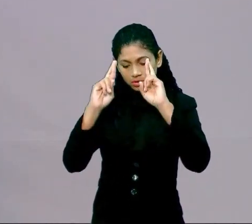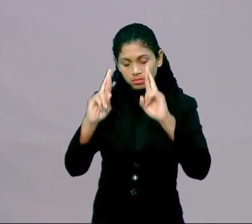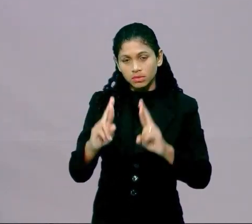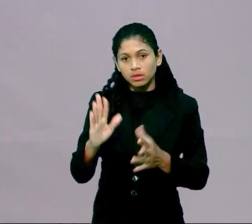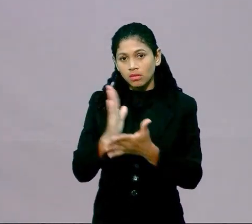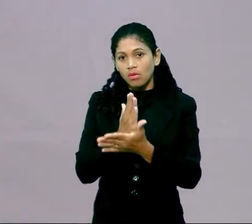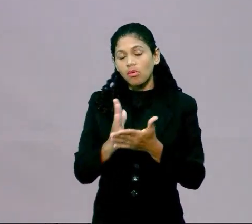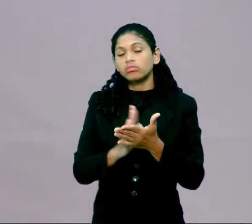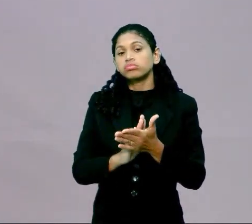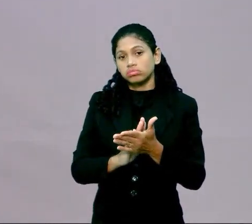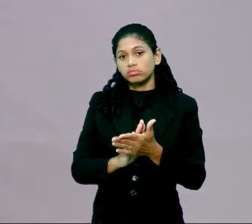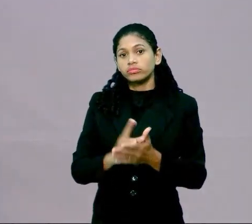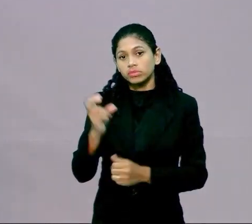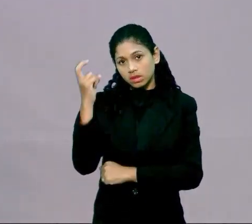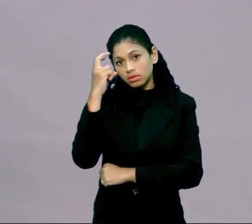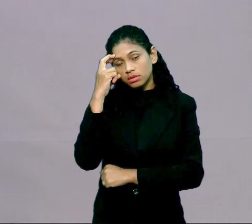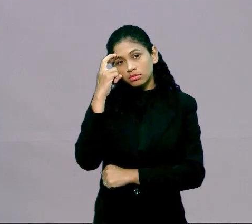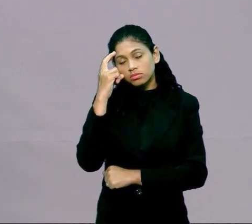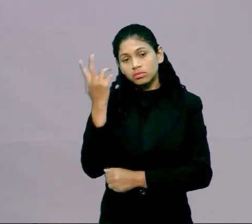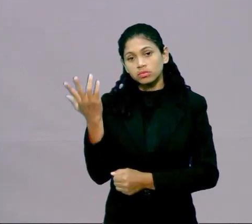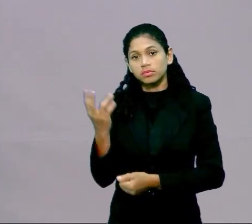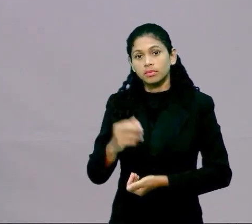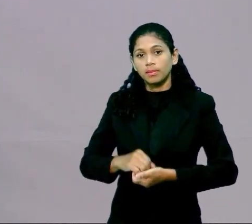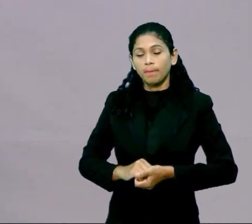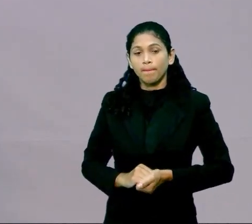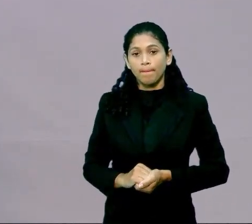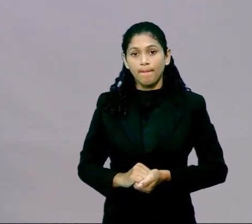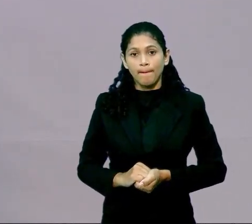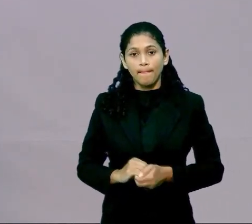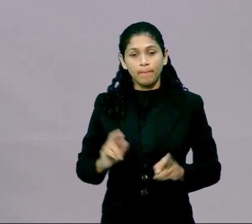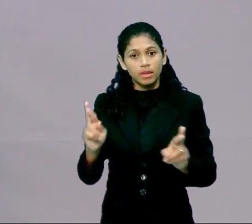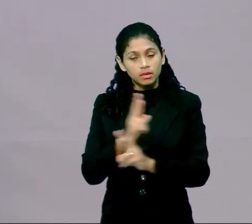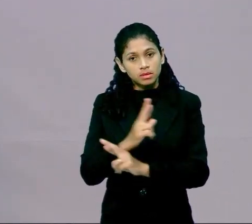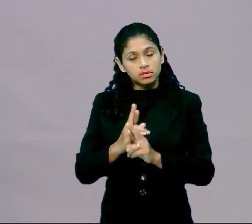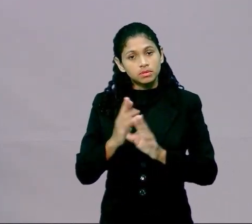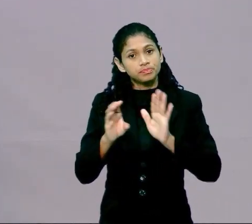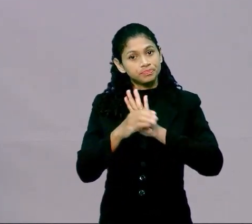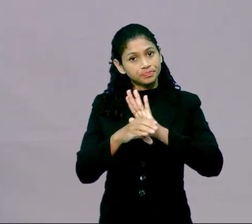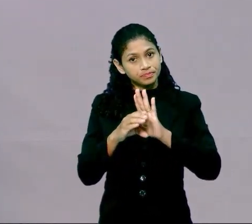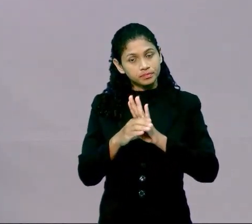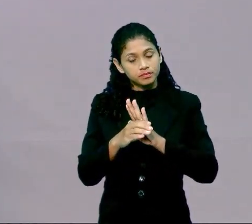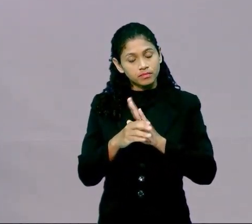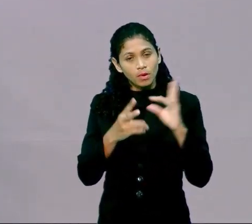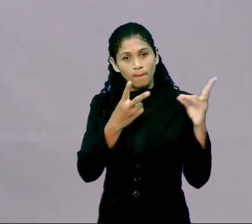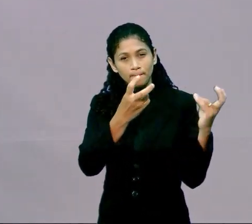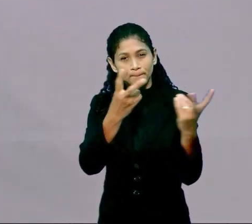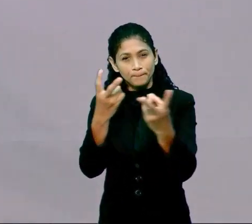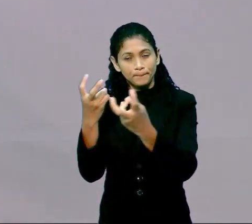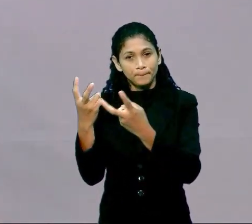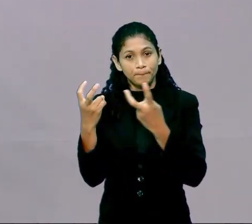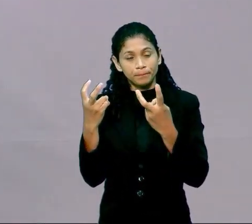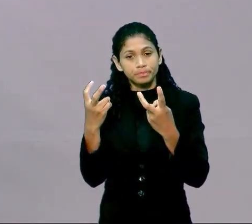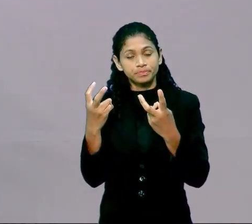que eu fiz a respeito do conceito, vocês puderam perceber a ênfase no